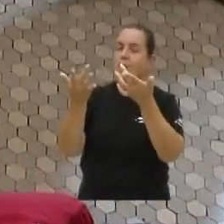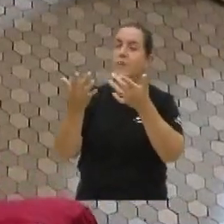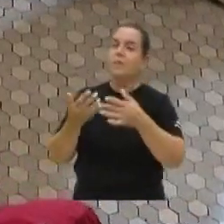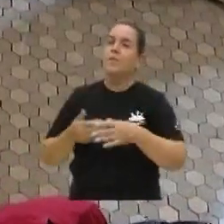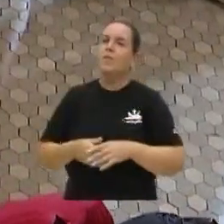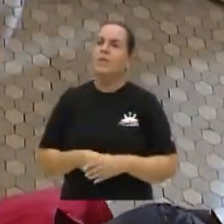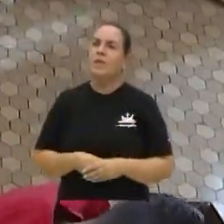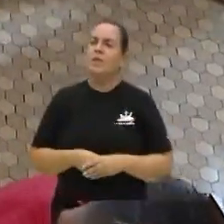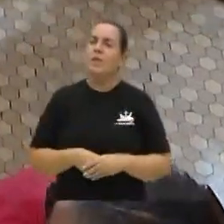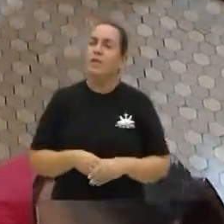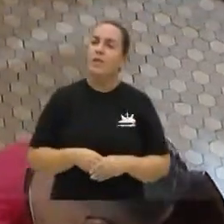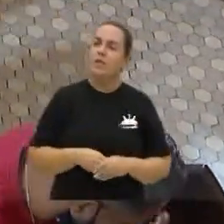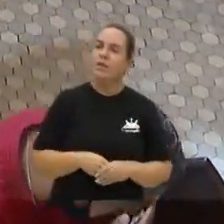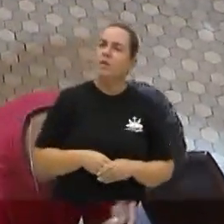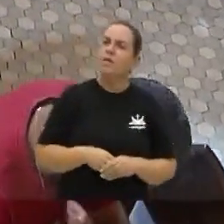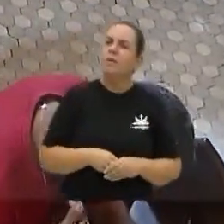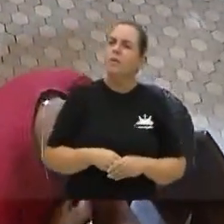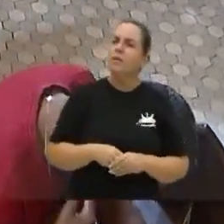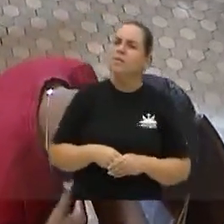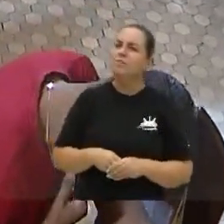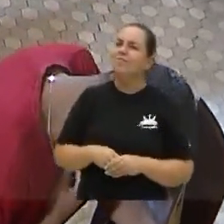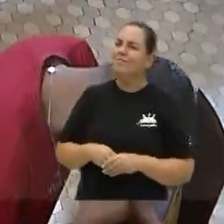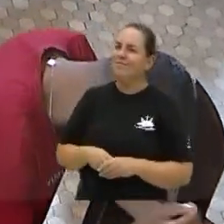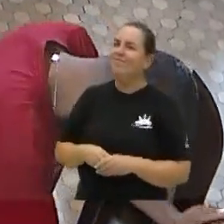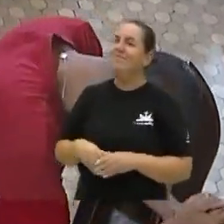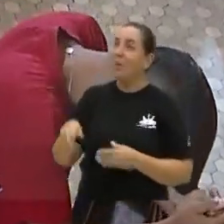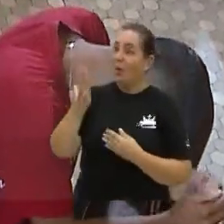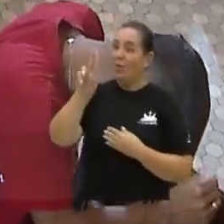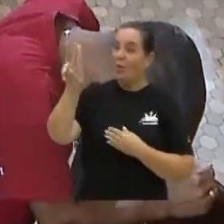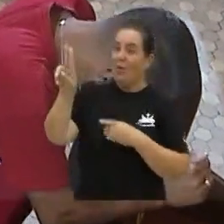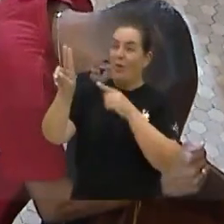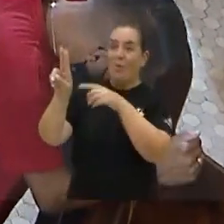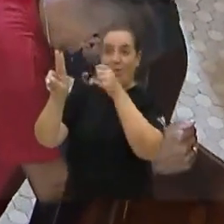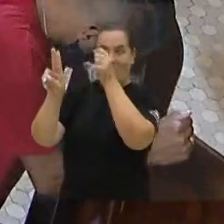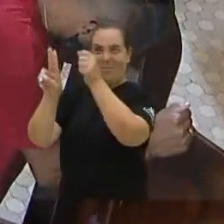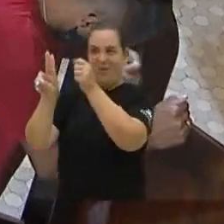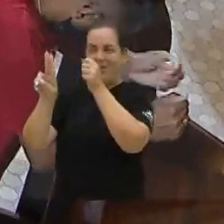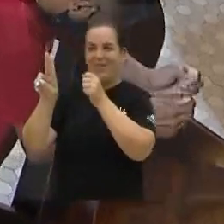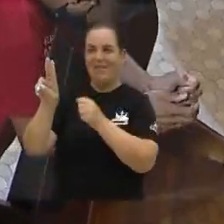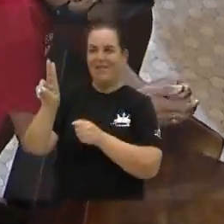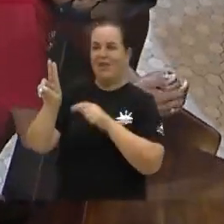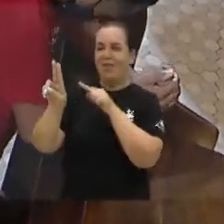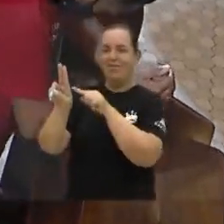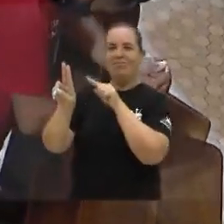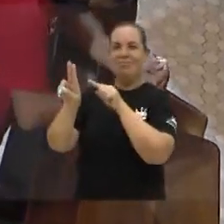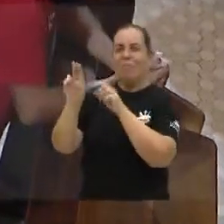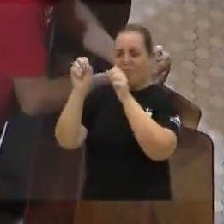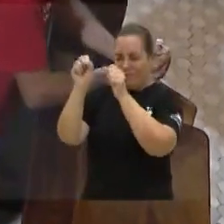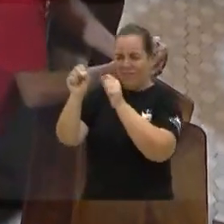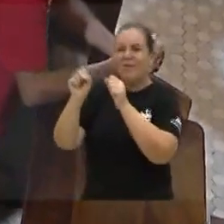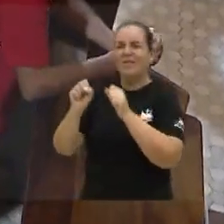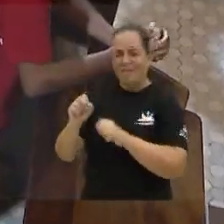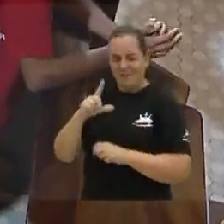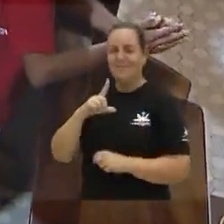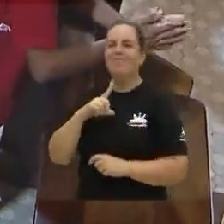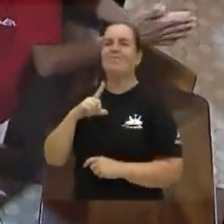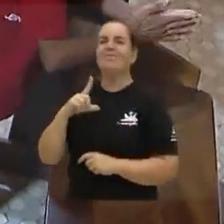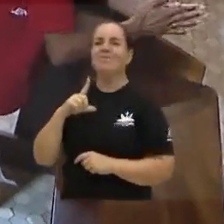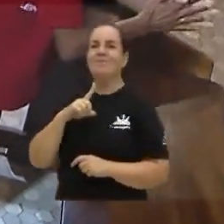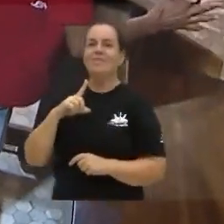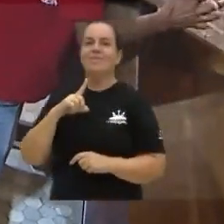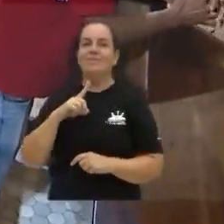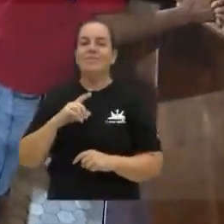misericordioso, nome poderoso, neste nome há